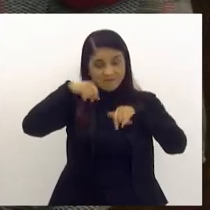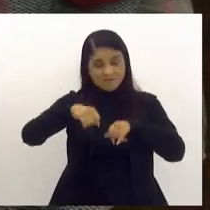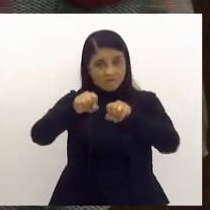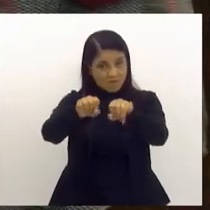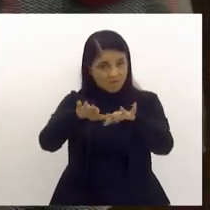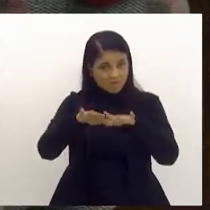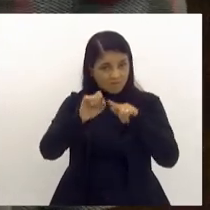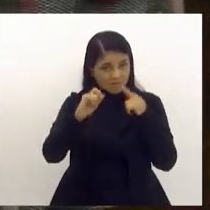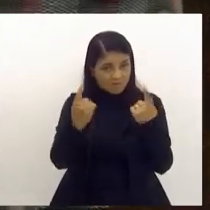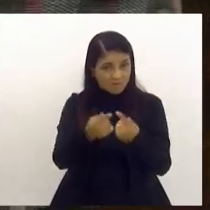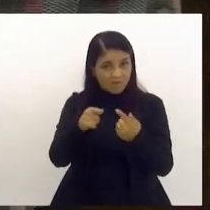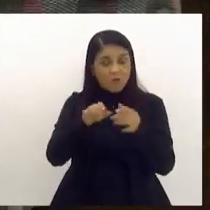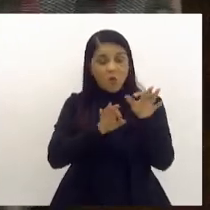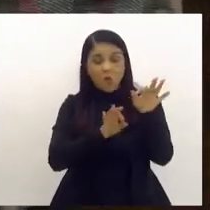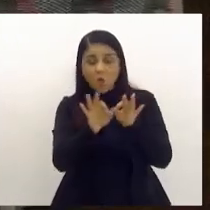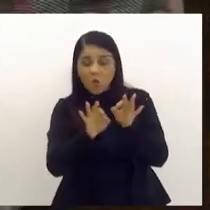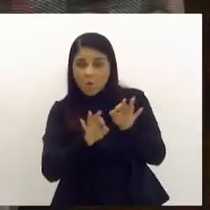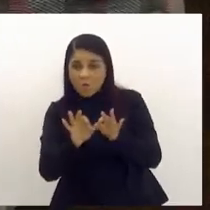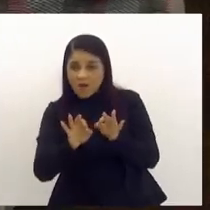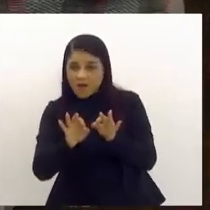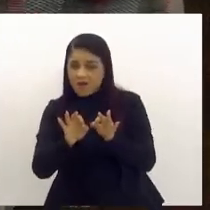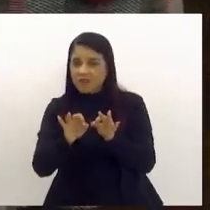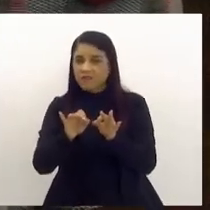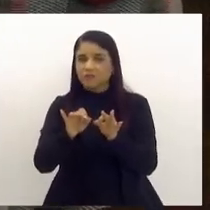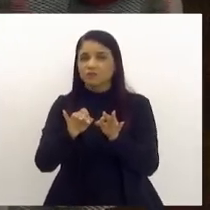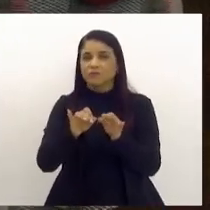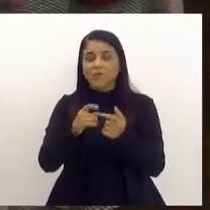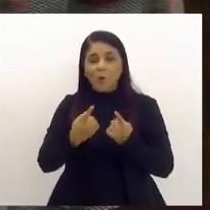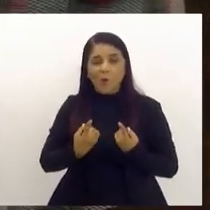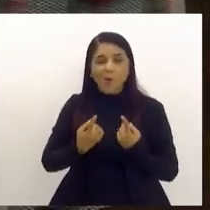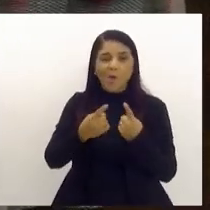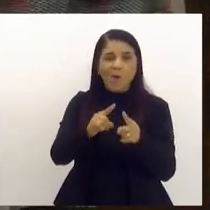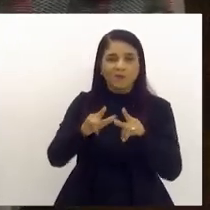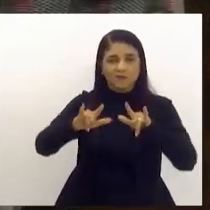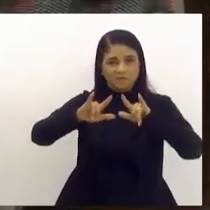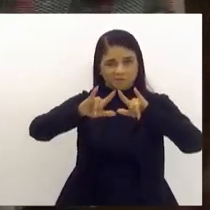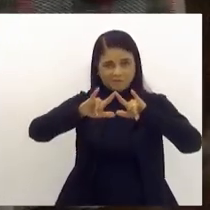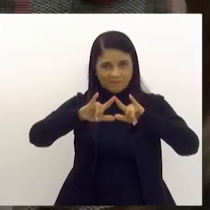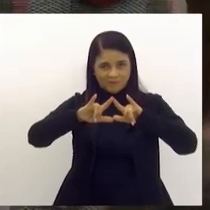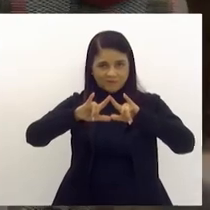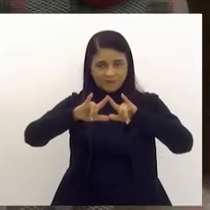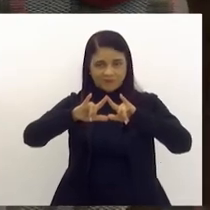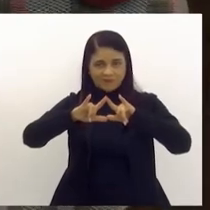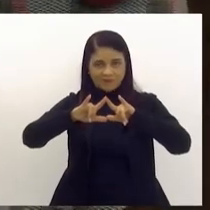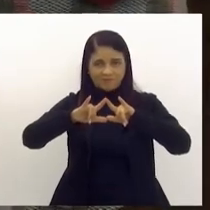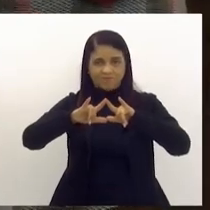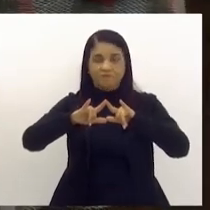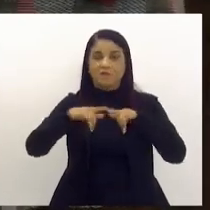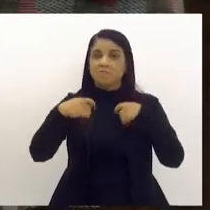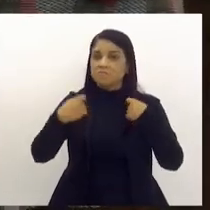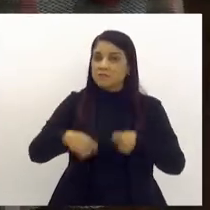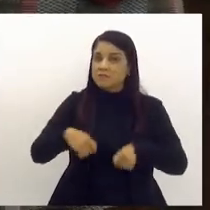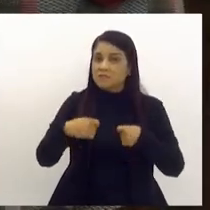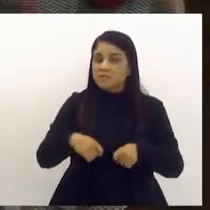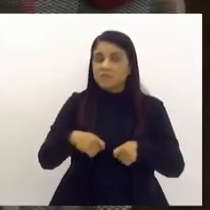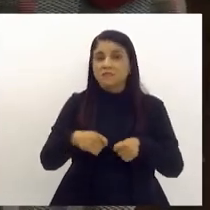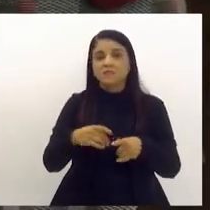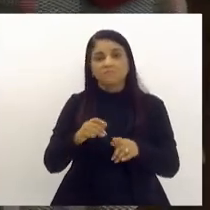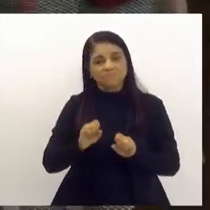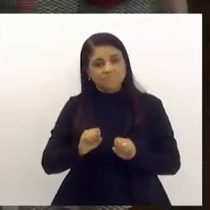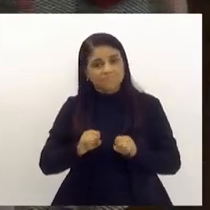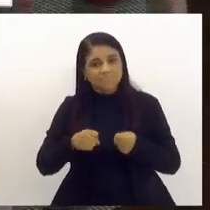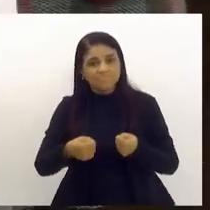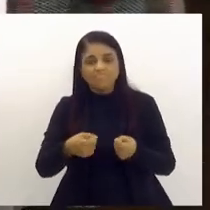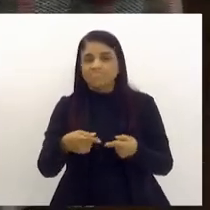possa promover um plano de combate às milícias. É preciso combater diretamente os braços econômicos das